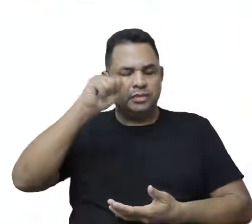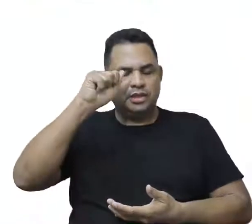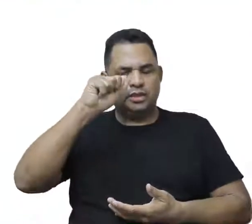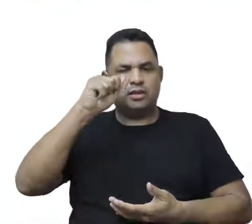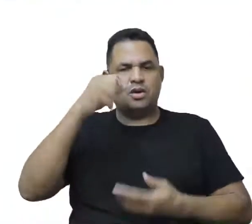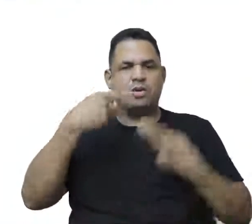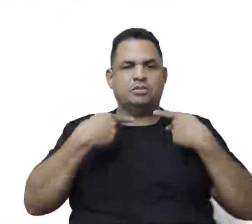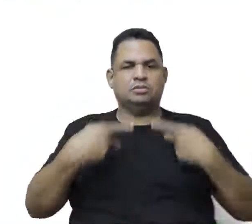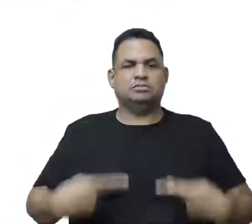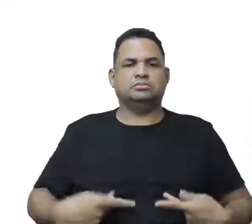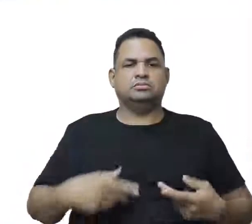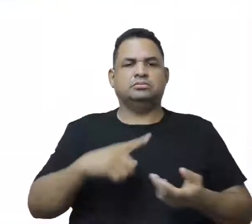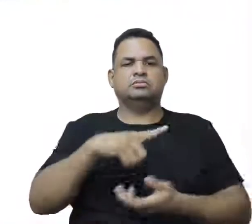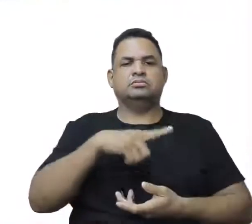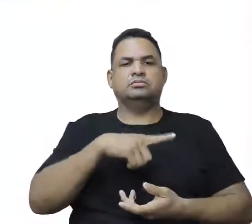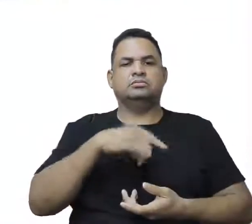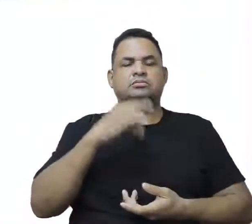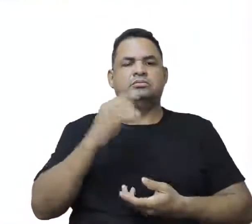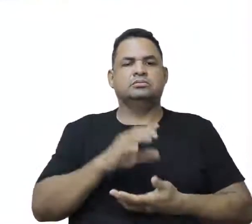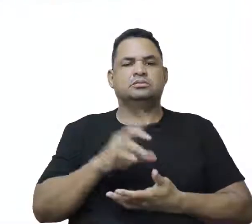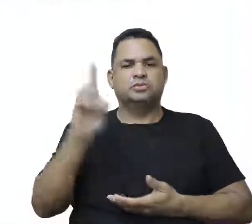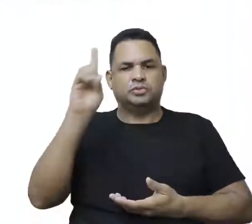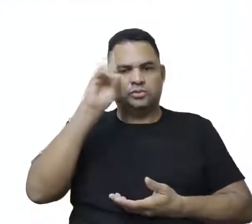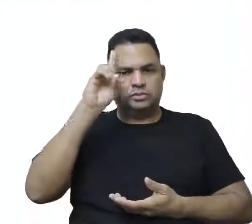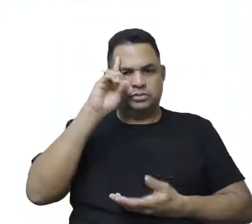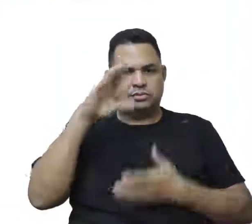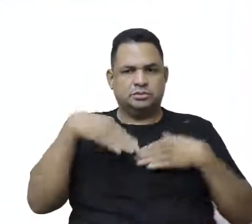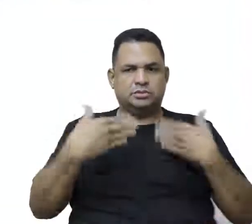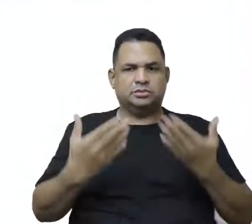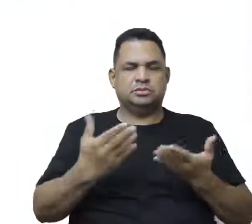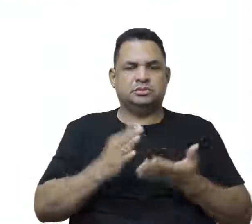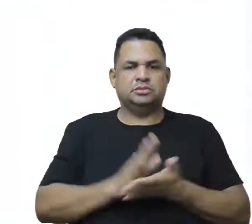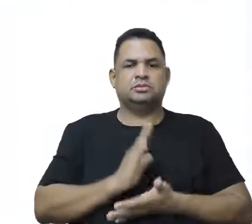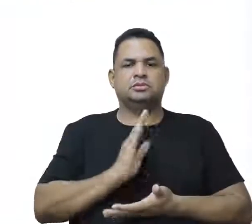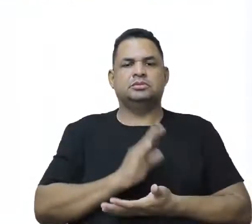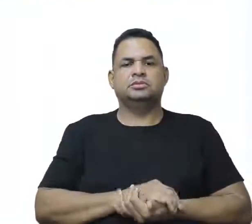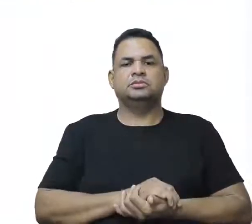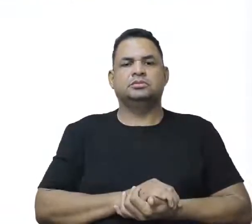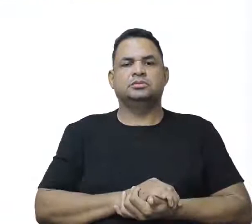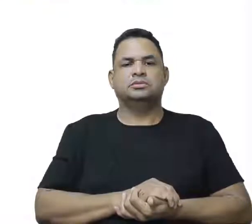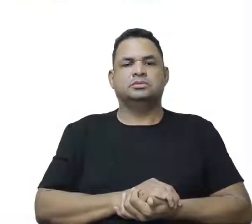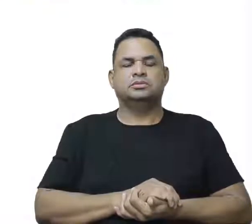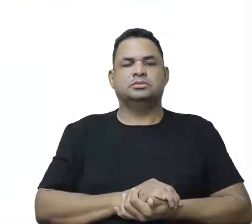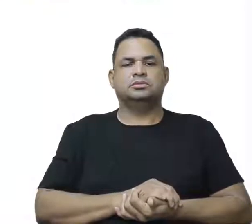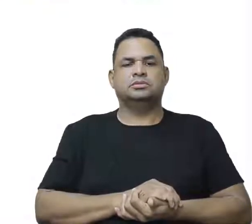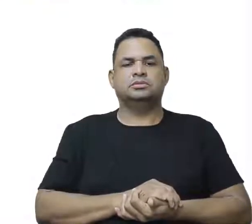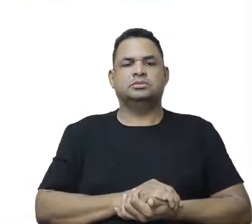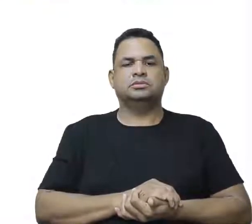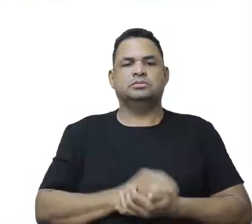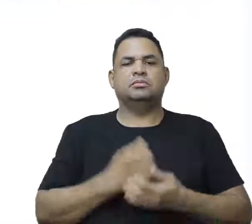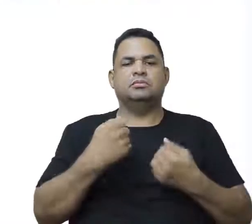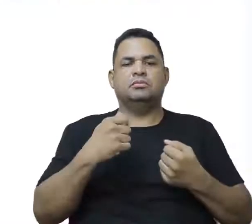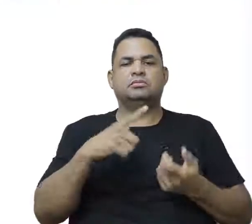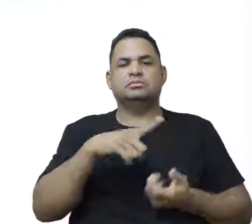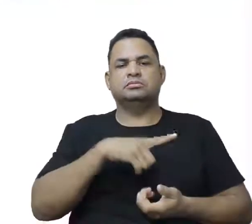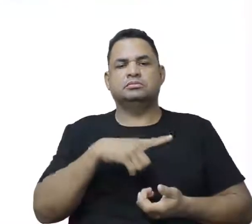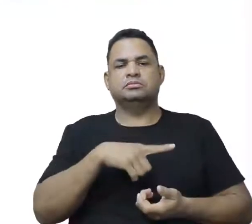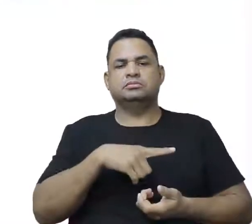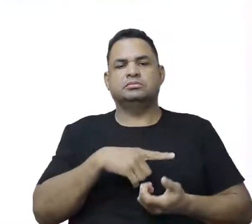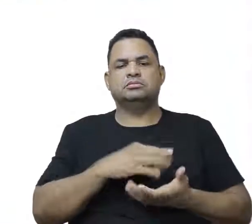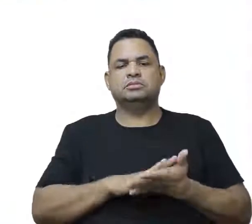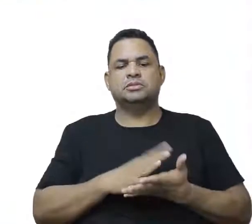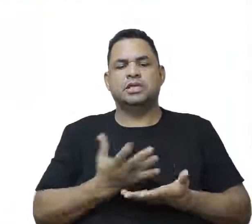corporal no cotidiano, ela vem como? Nós já problematizamos que ela pode trazer várias situações,